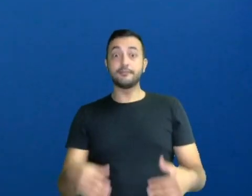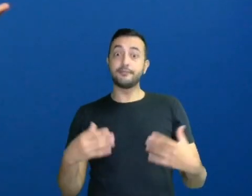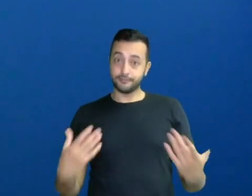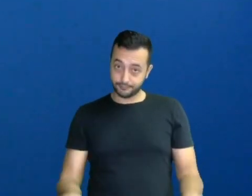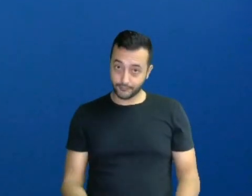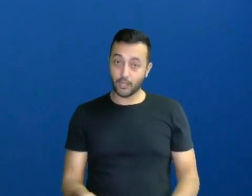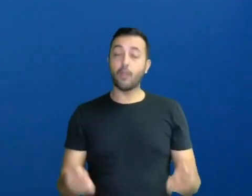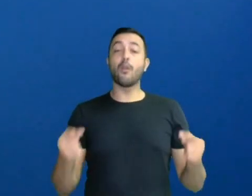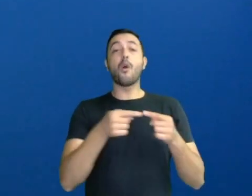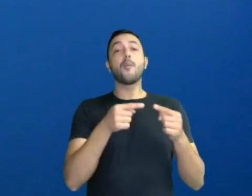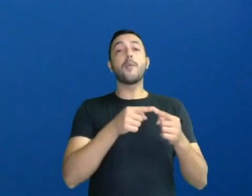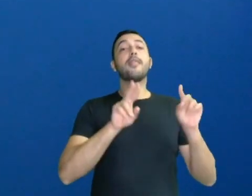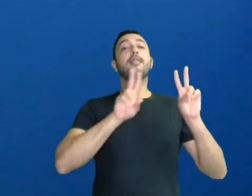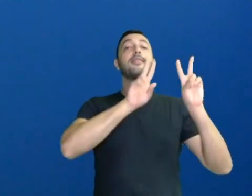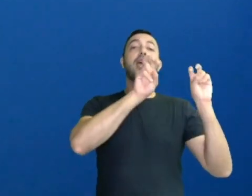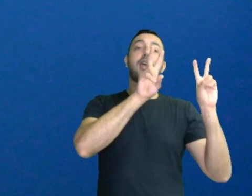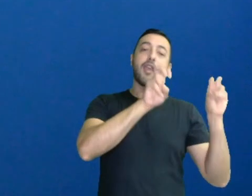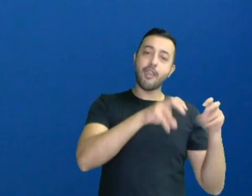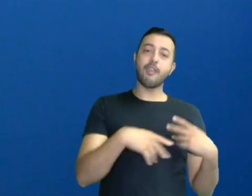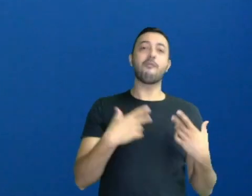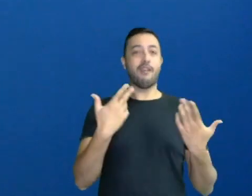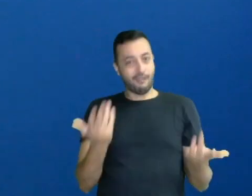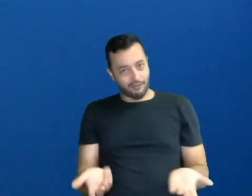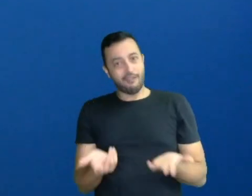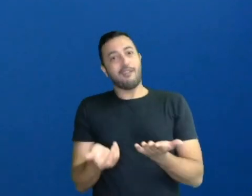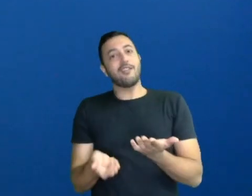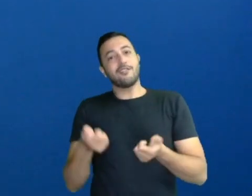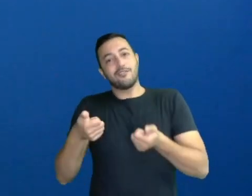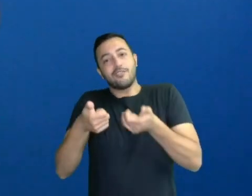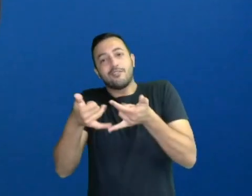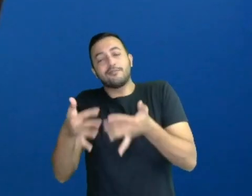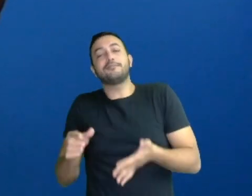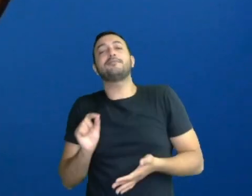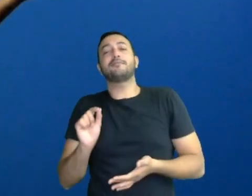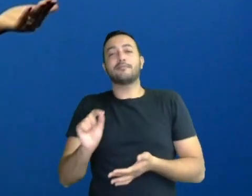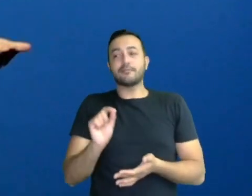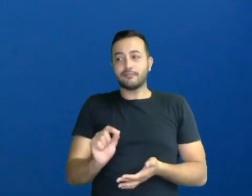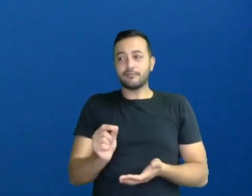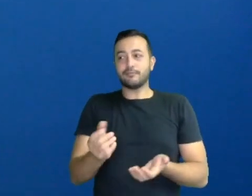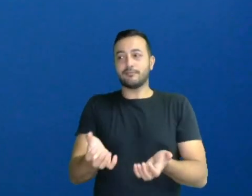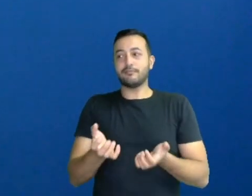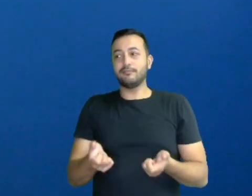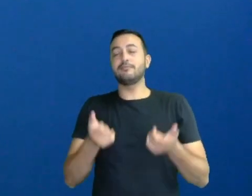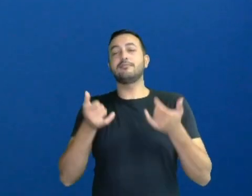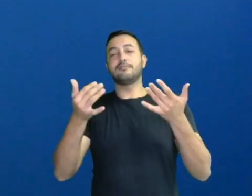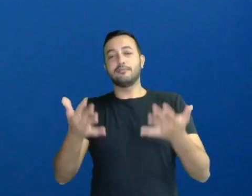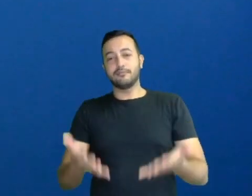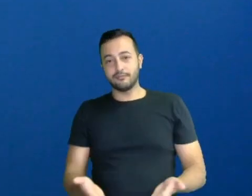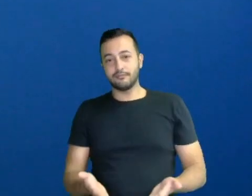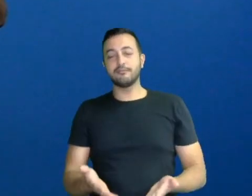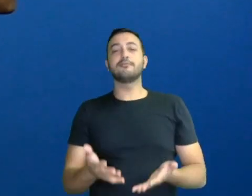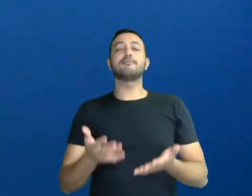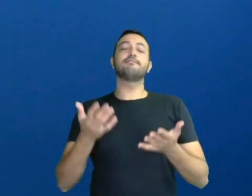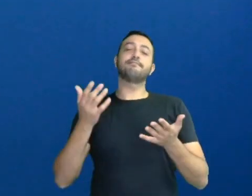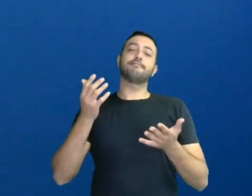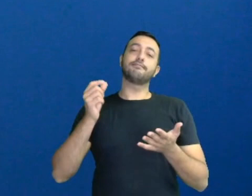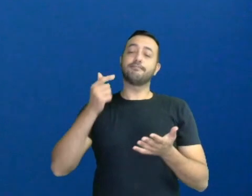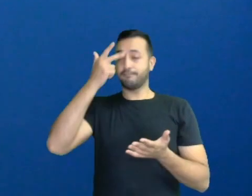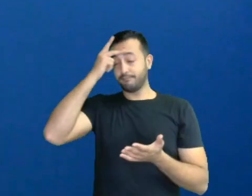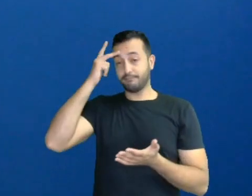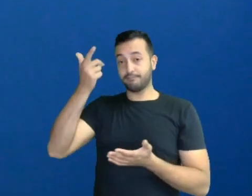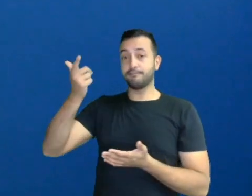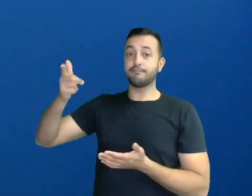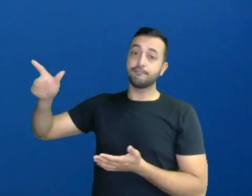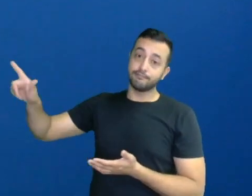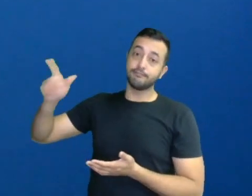bilhete é um tema o assunto é aquilo que eu quero dizer é aquilo que eu quero que a